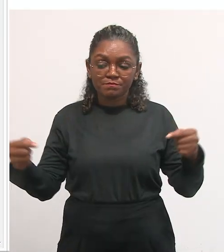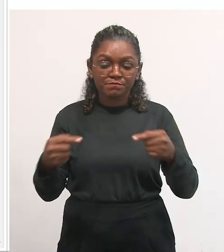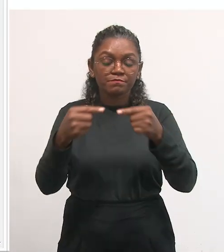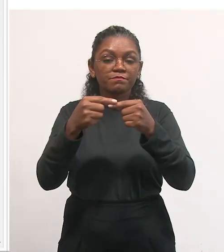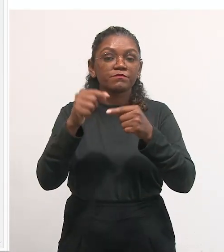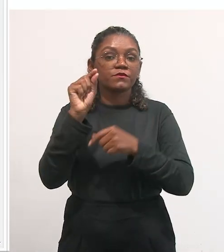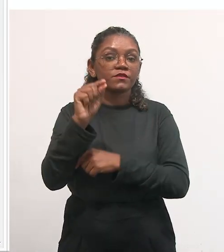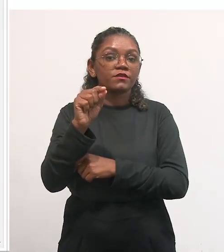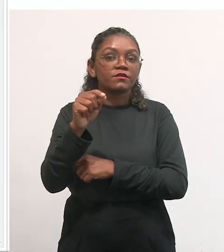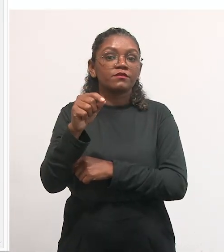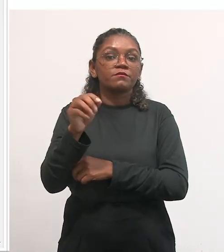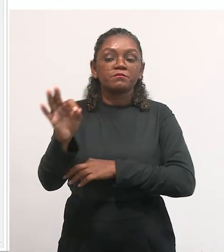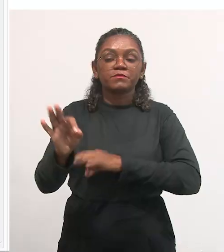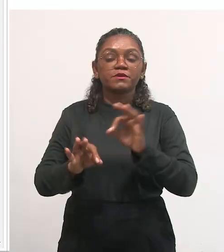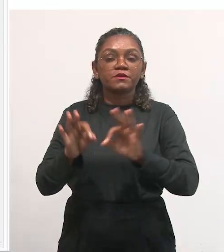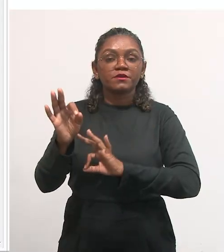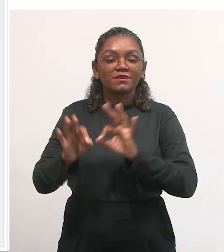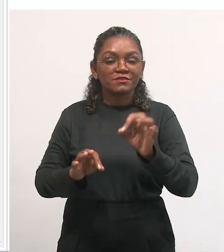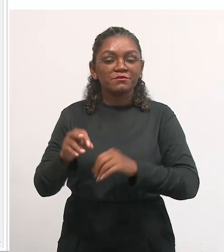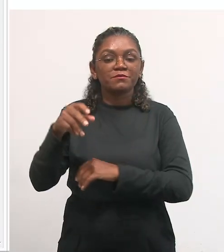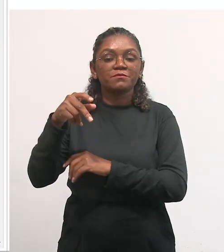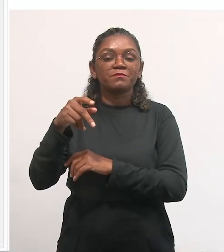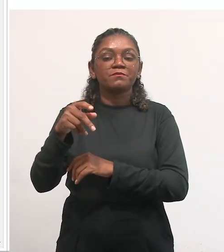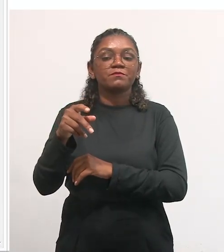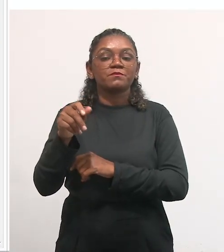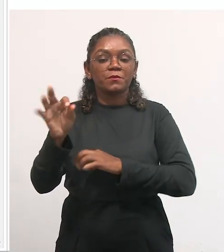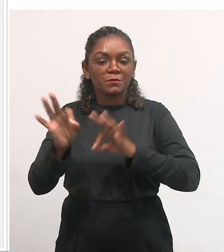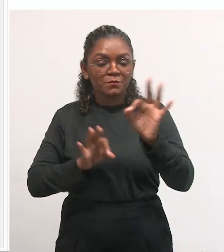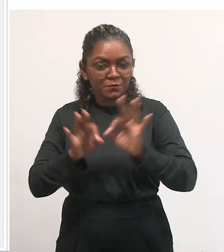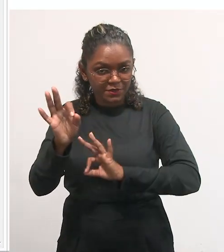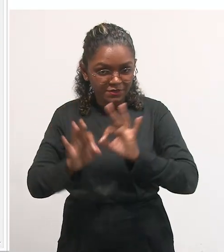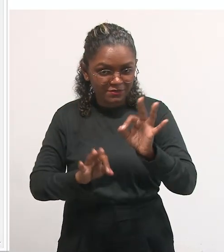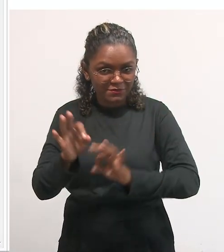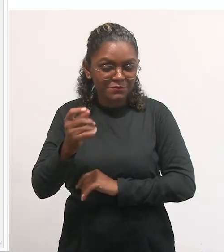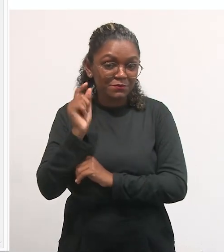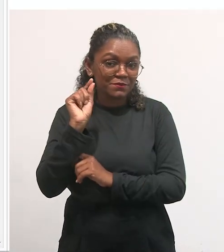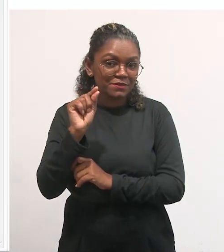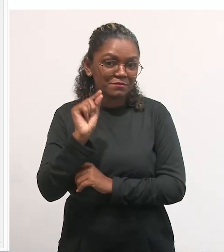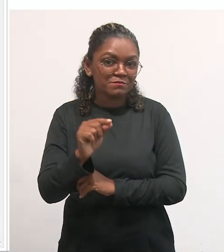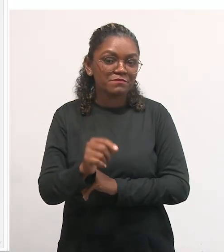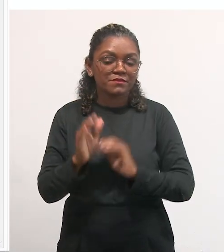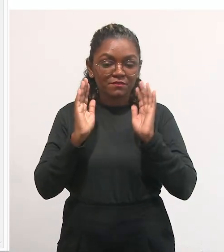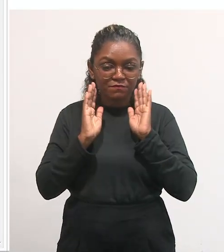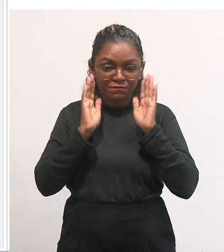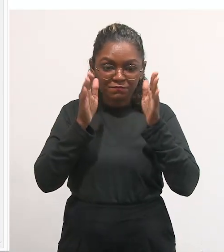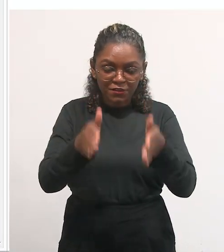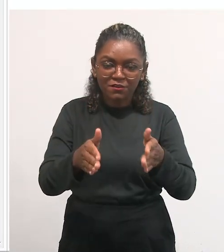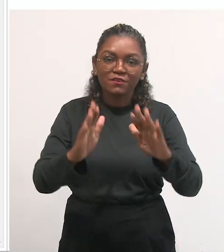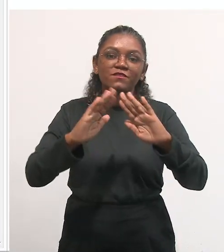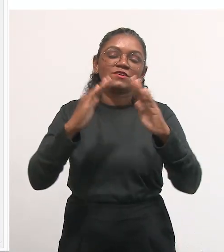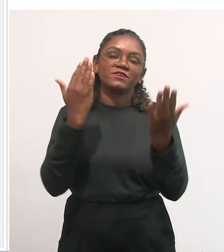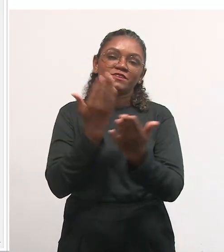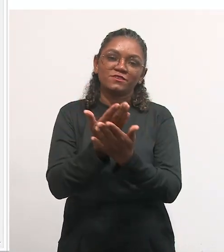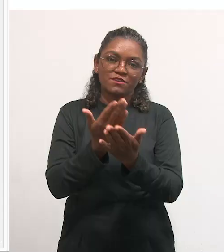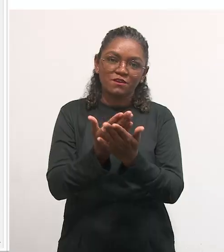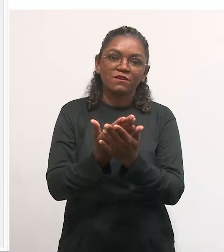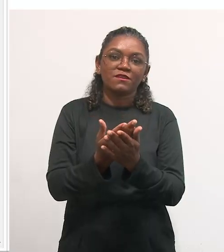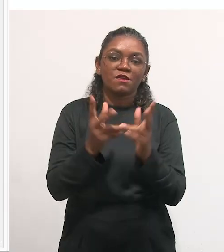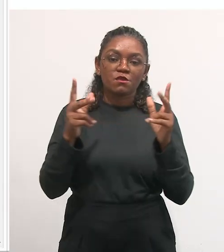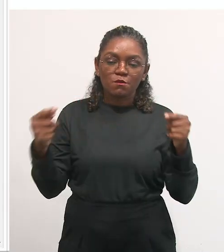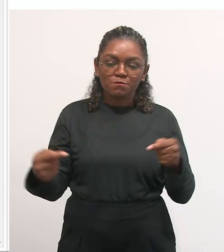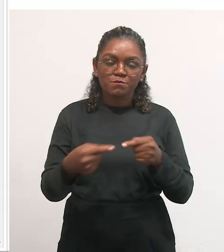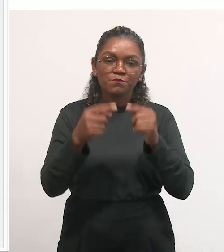base. Esse documento aplica-se exclusivamente à educação escolar, como previsto pela LDB, que a gente viu ali agora,